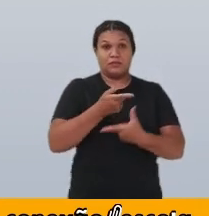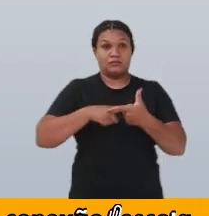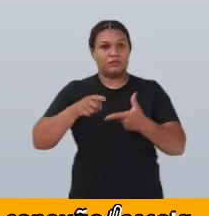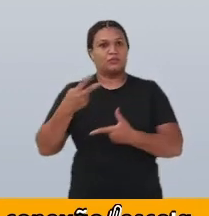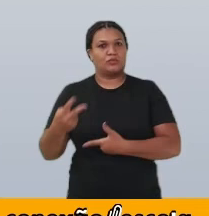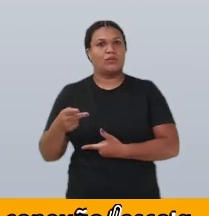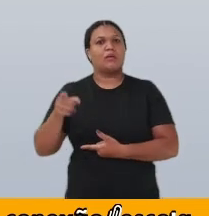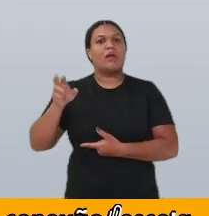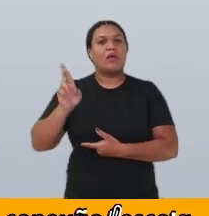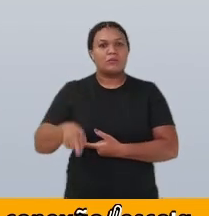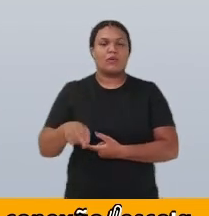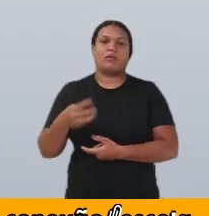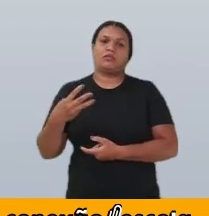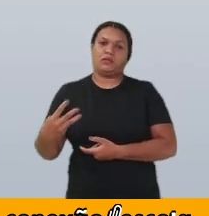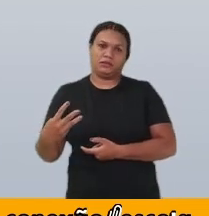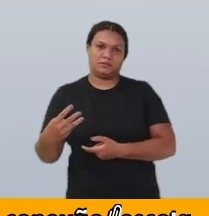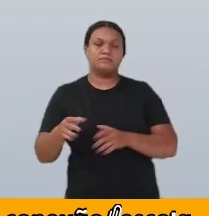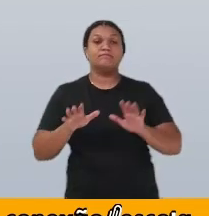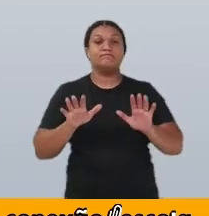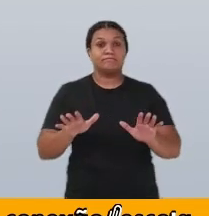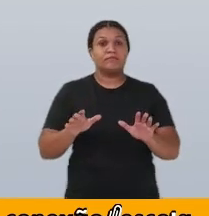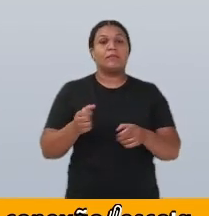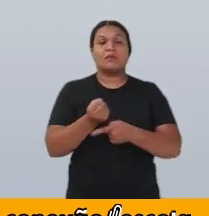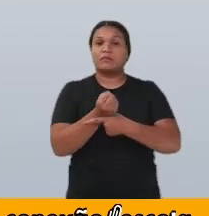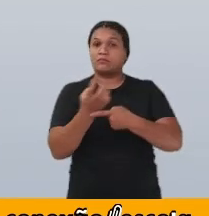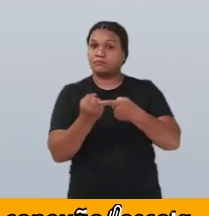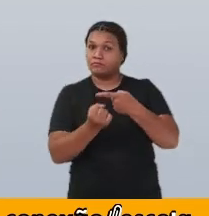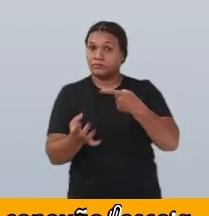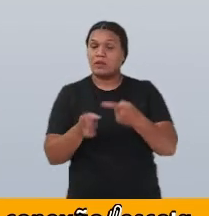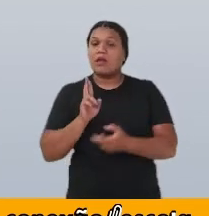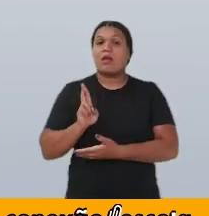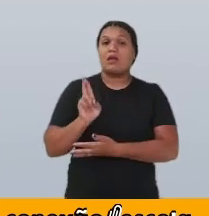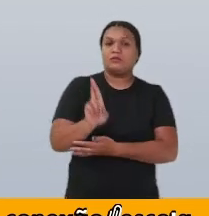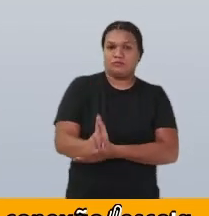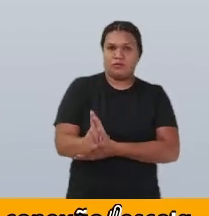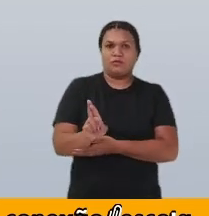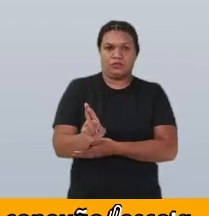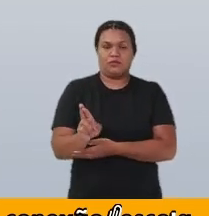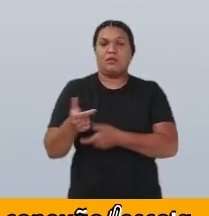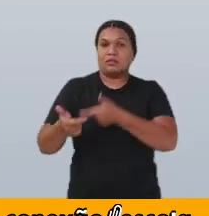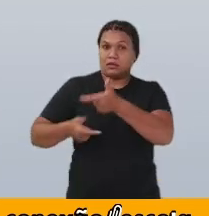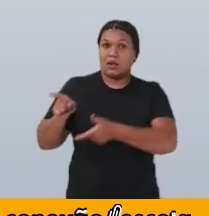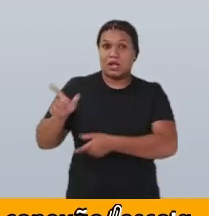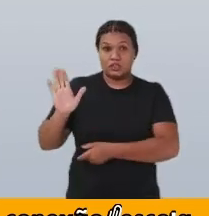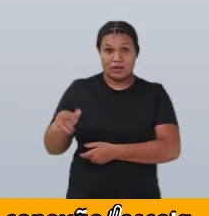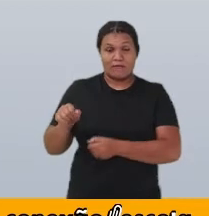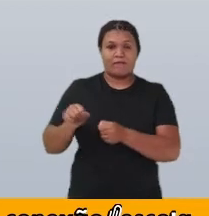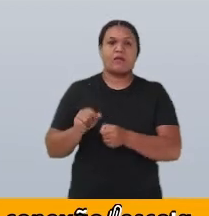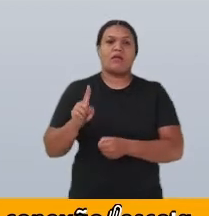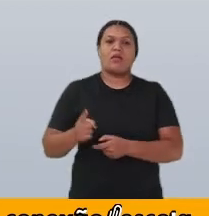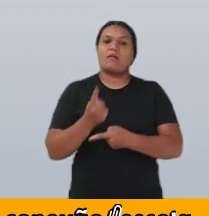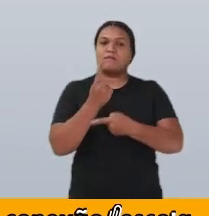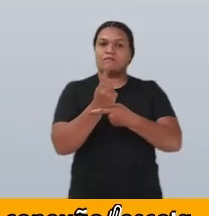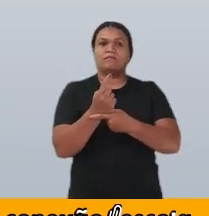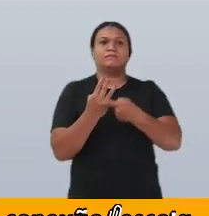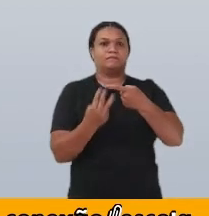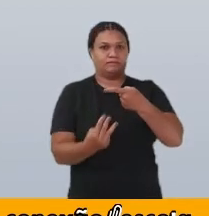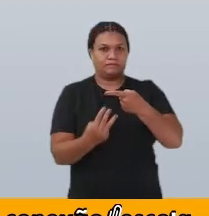2, 3. A fração que corresponde à parte do trabalho que ela já fez é